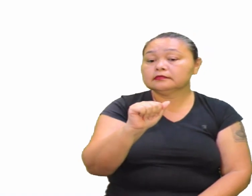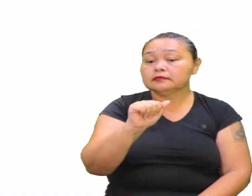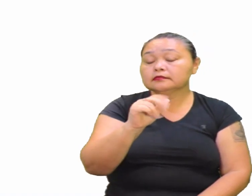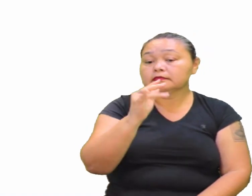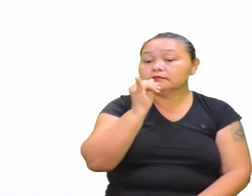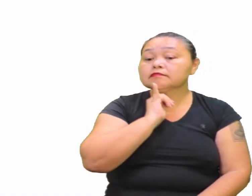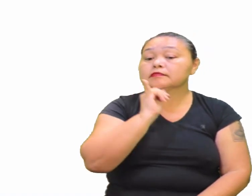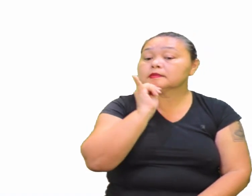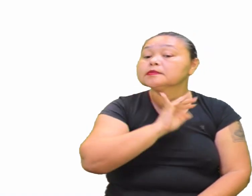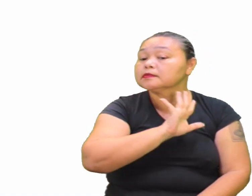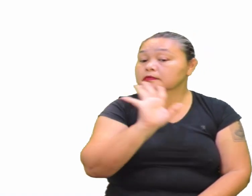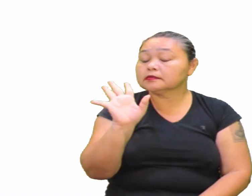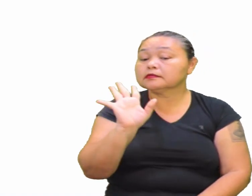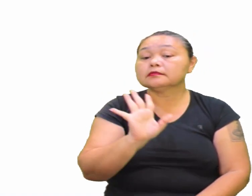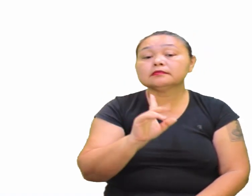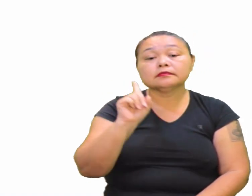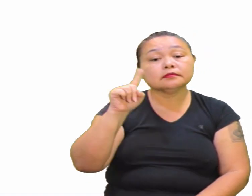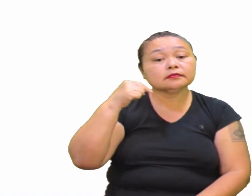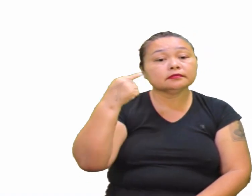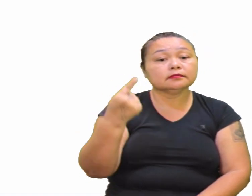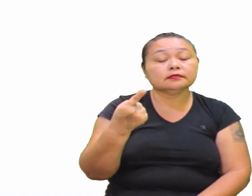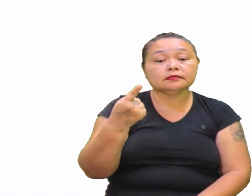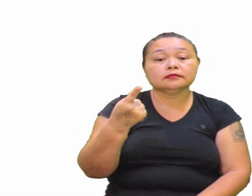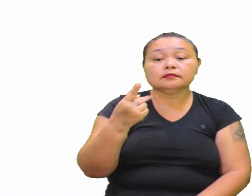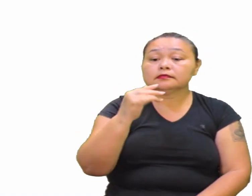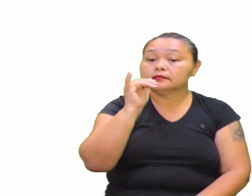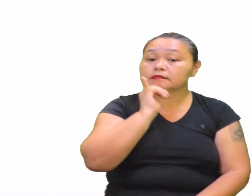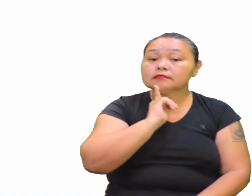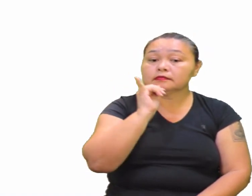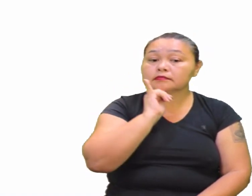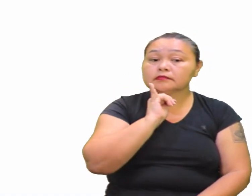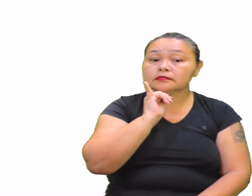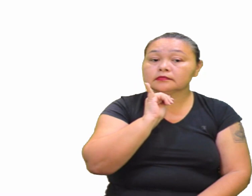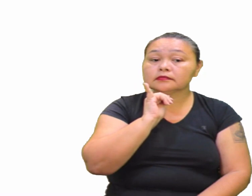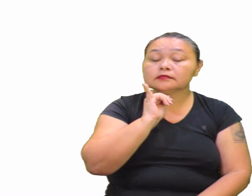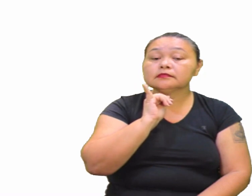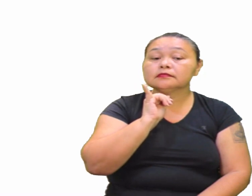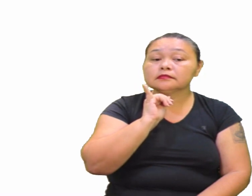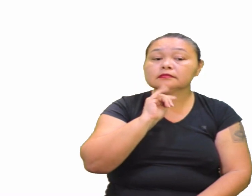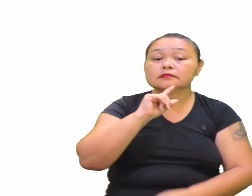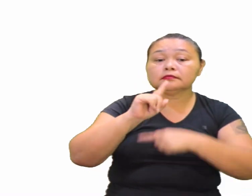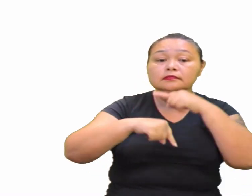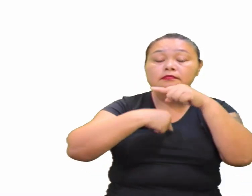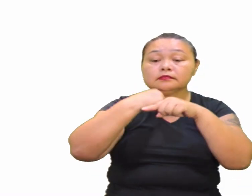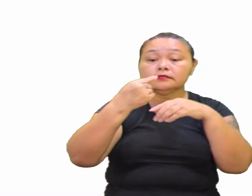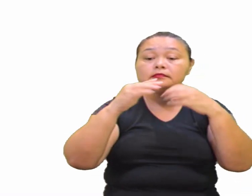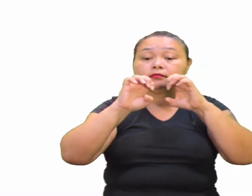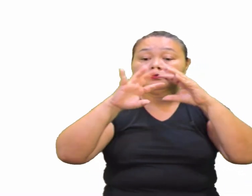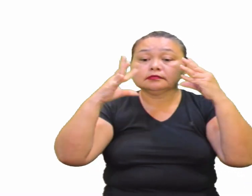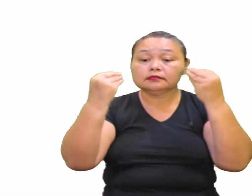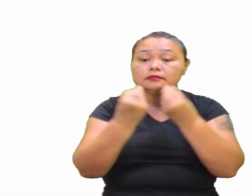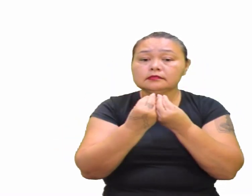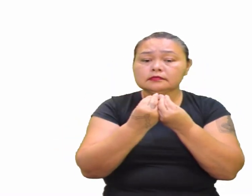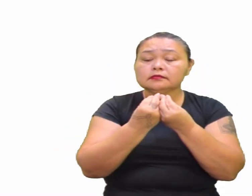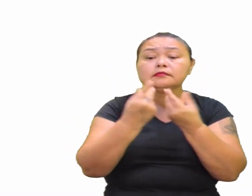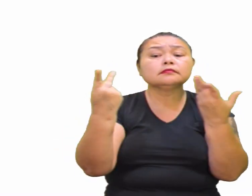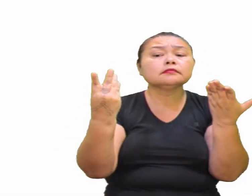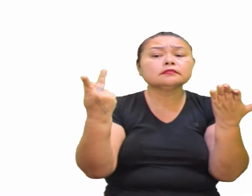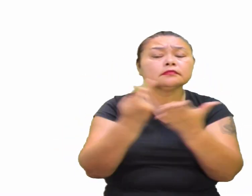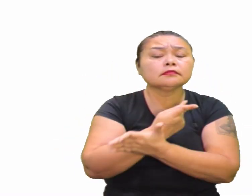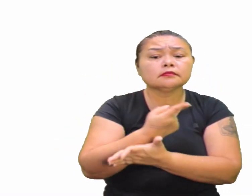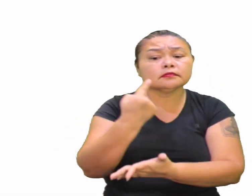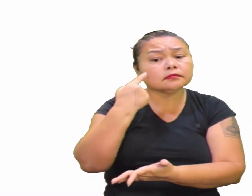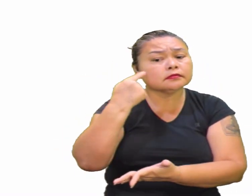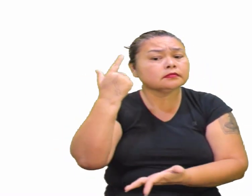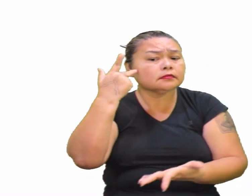como exemplo mesmo. E vamos agora para um exemplo de sucessão ecológica. Como é que acontece?